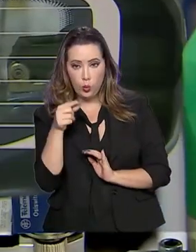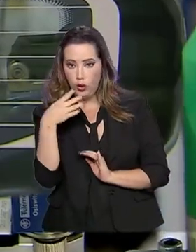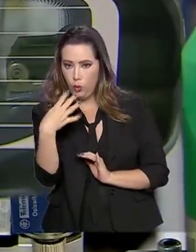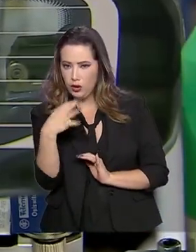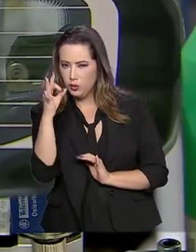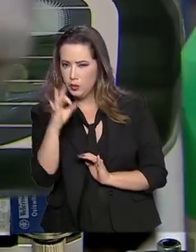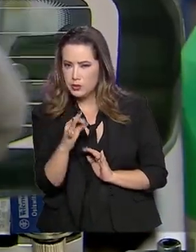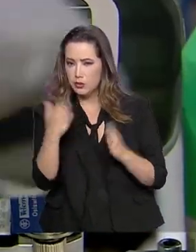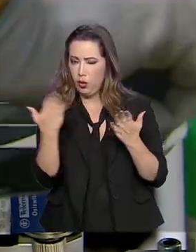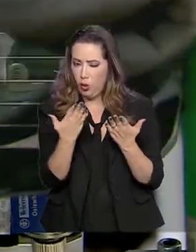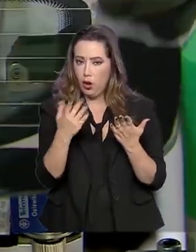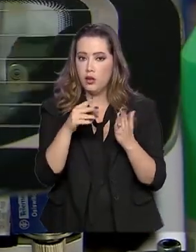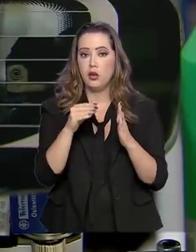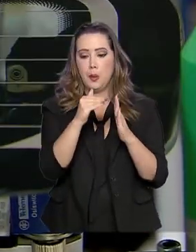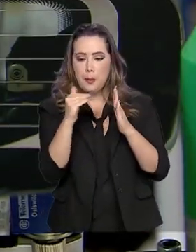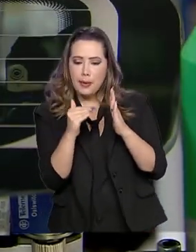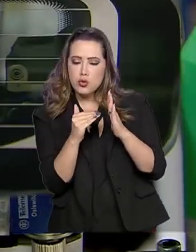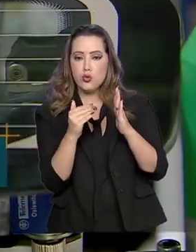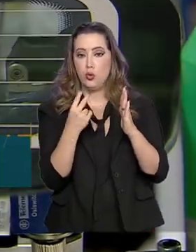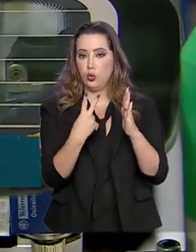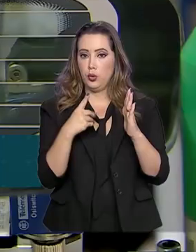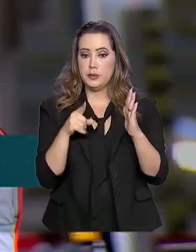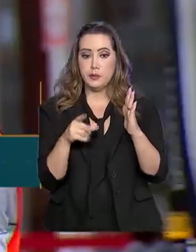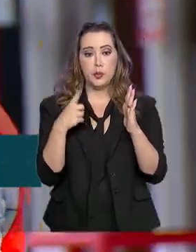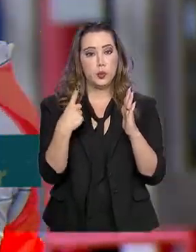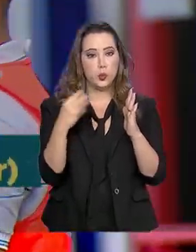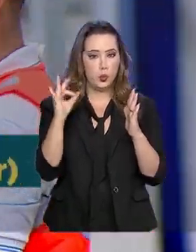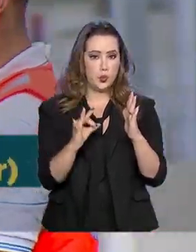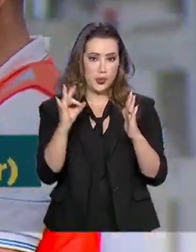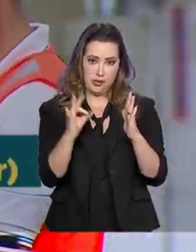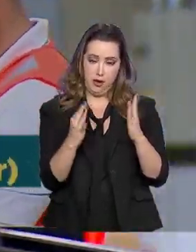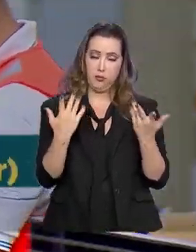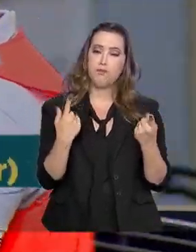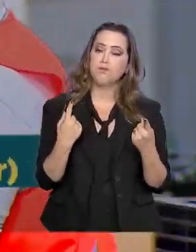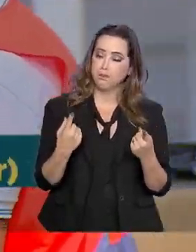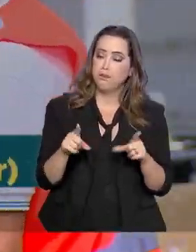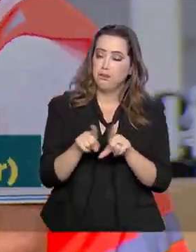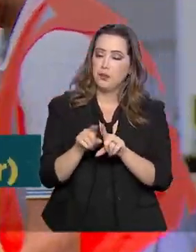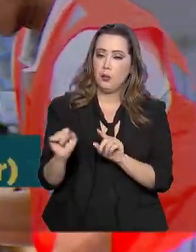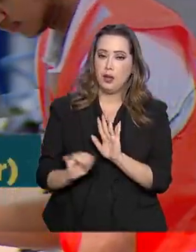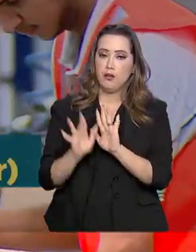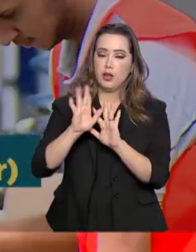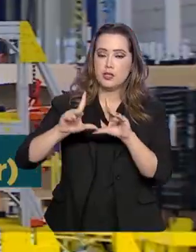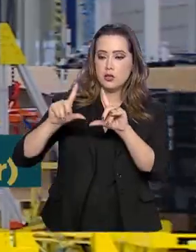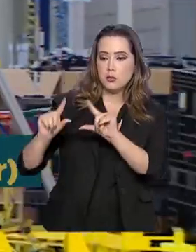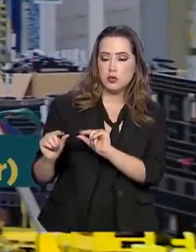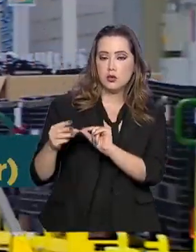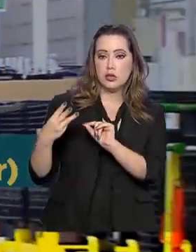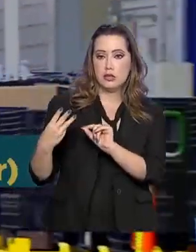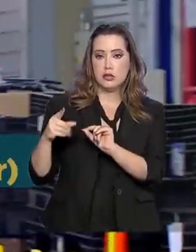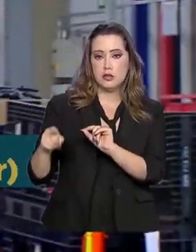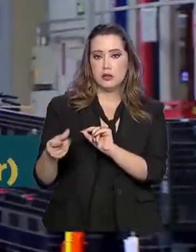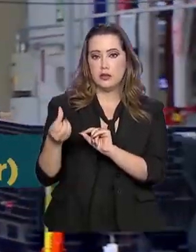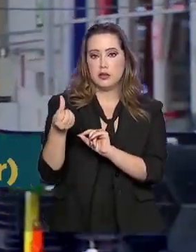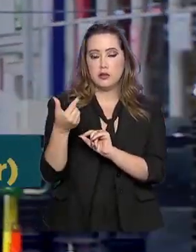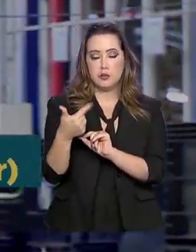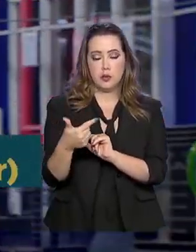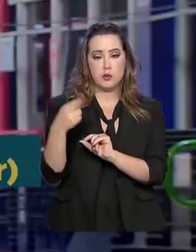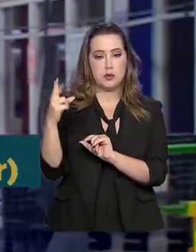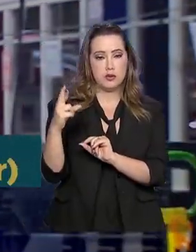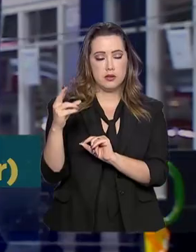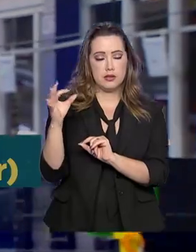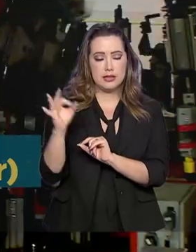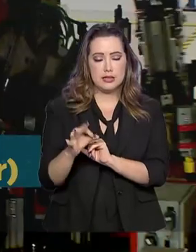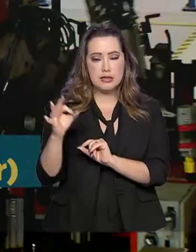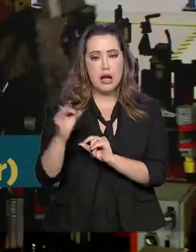2,1%. A estimativa para a inflação oficial, medida pelo IPCA, também caiu de 3,62% em